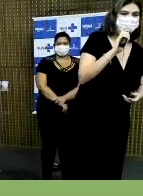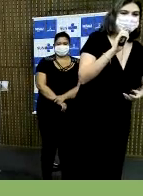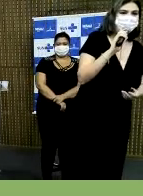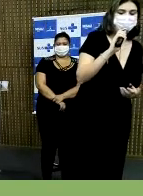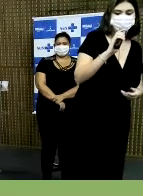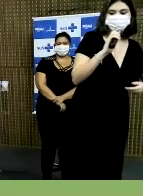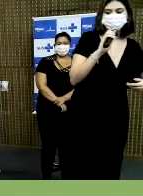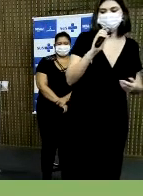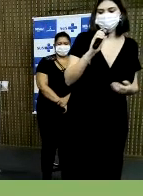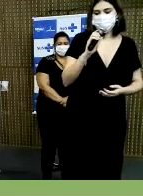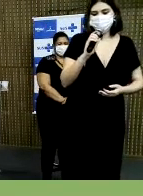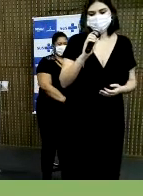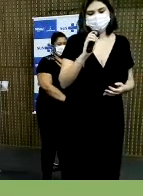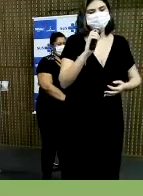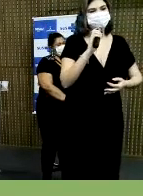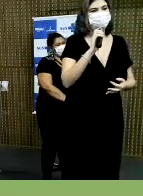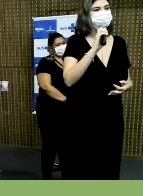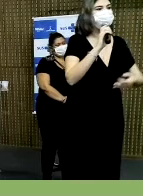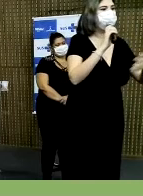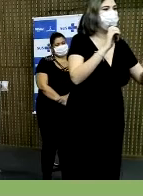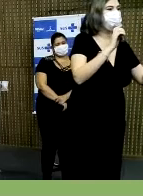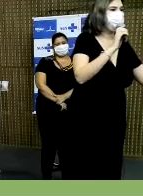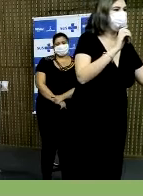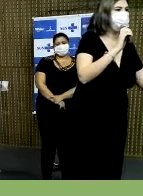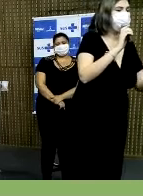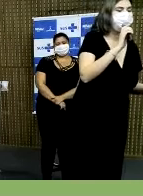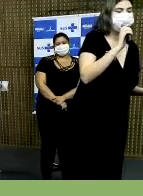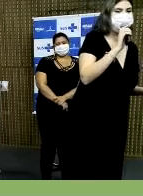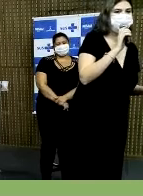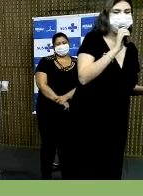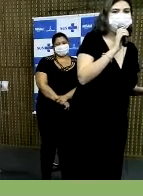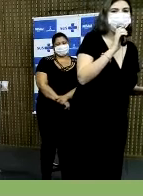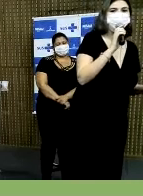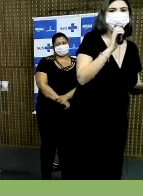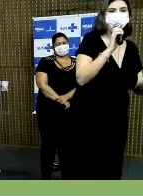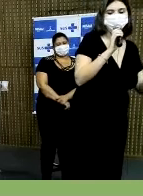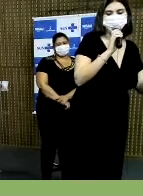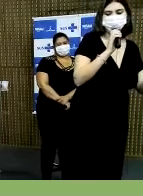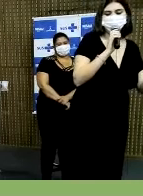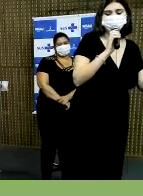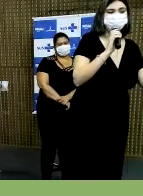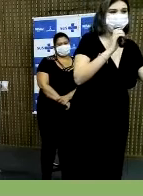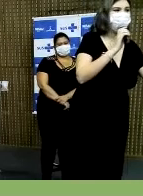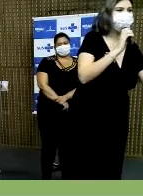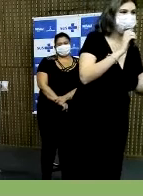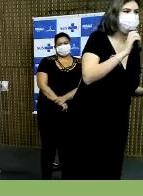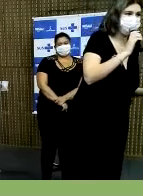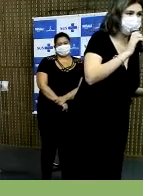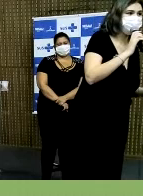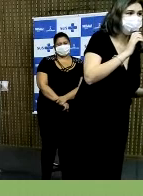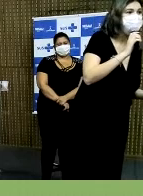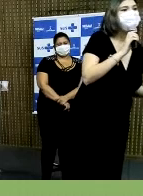bucal, os nossos odontólogos, eles participaram tanto quanto na relação da urgência